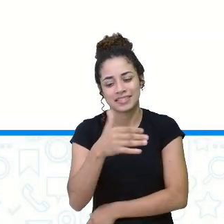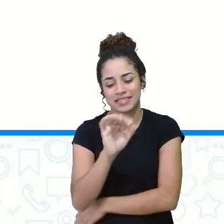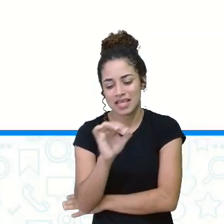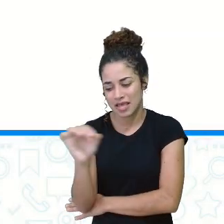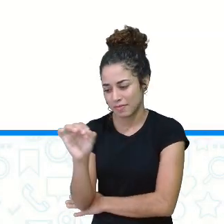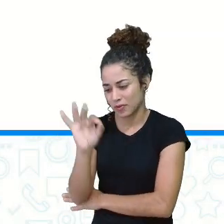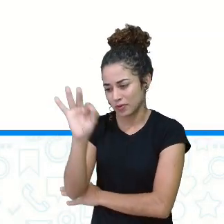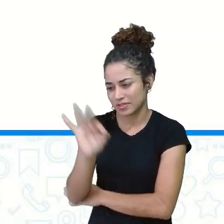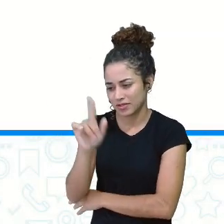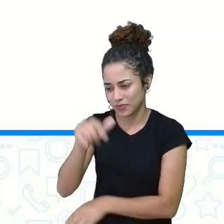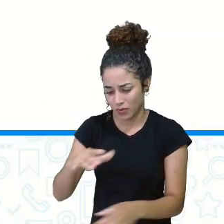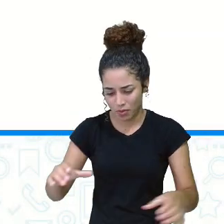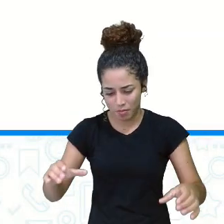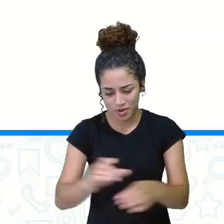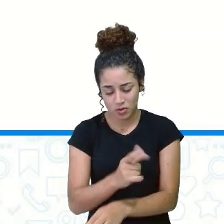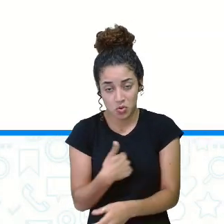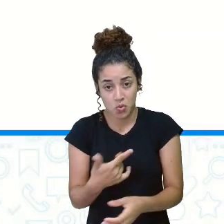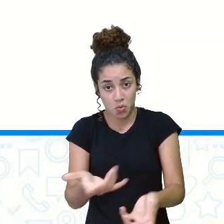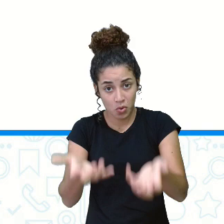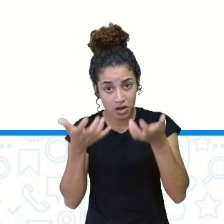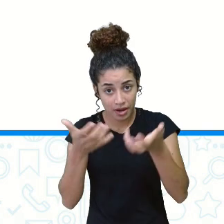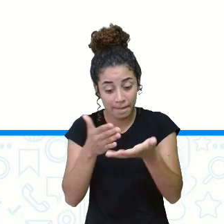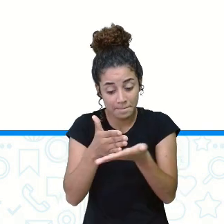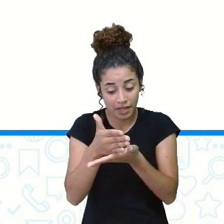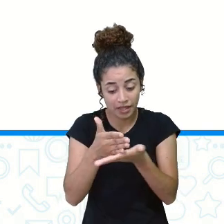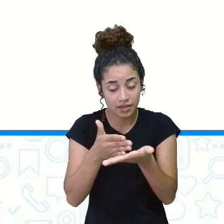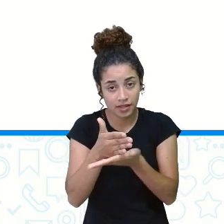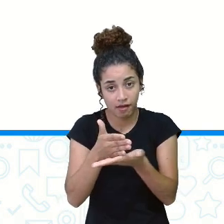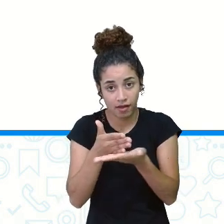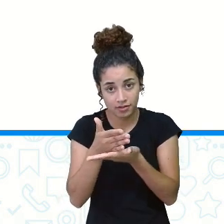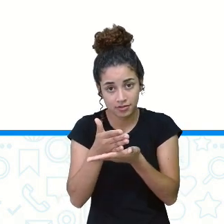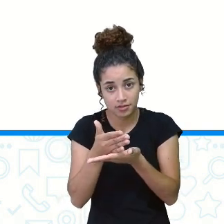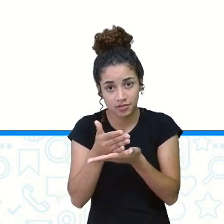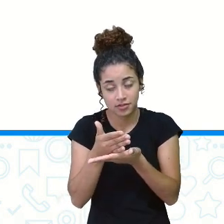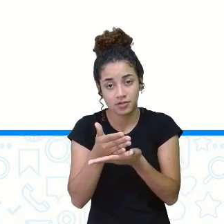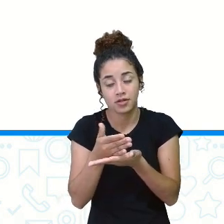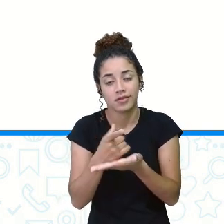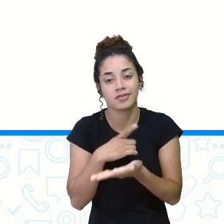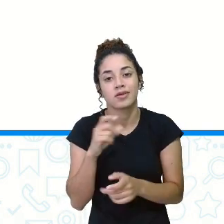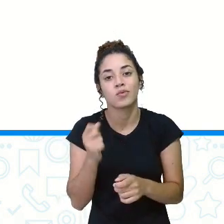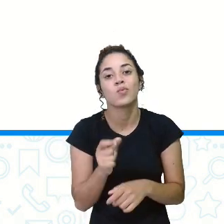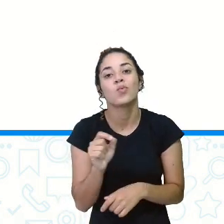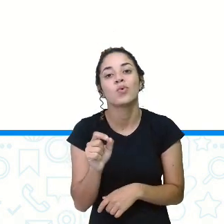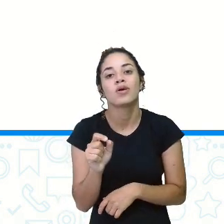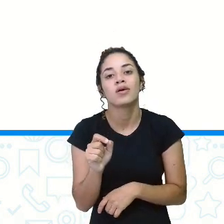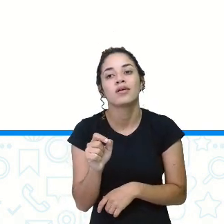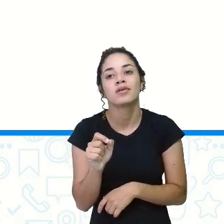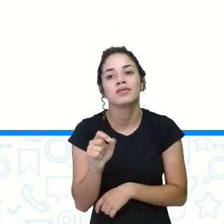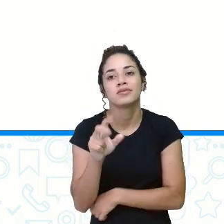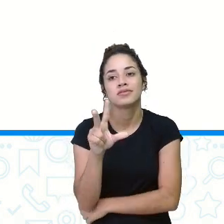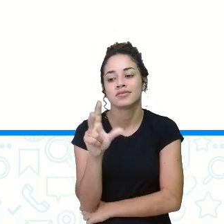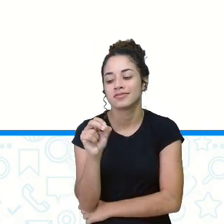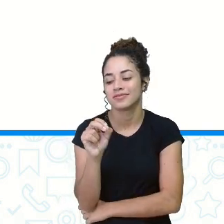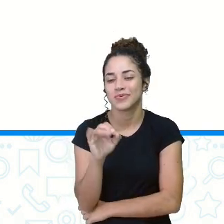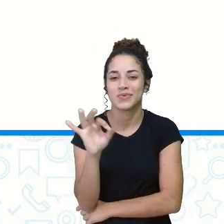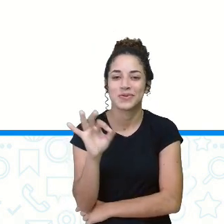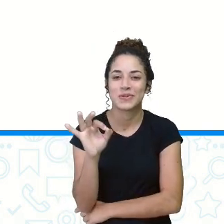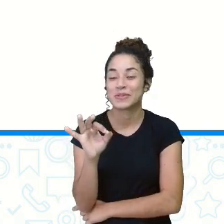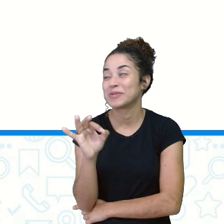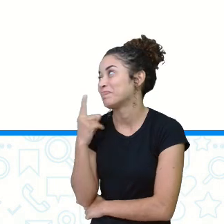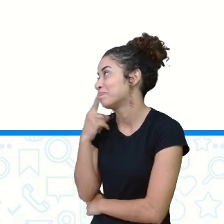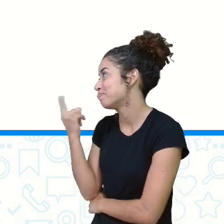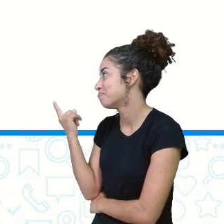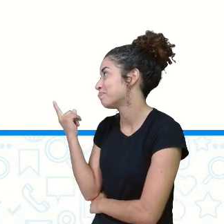100% é o meu inteiro e eu quero metade do meu inteiro, eu vou ter o quê? Isso,